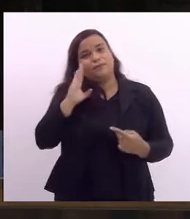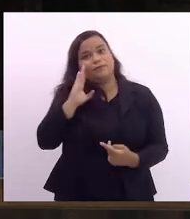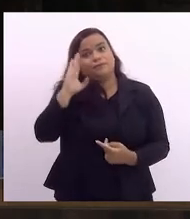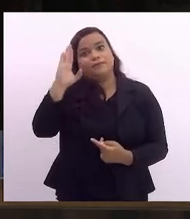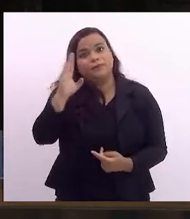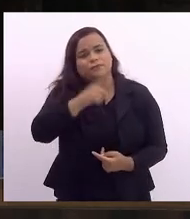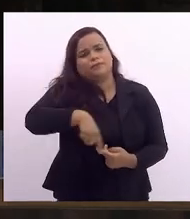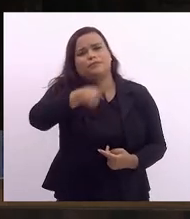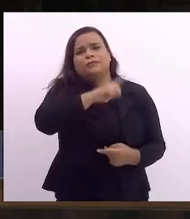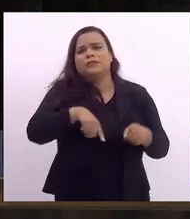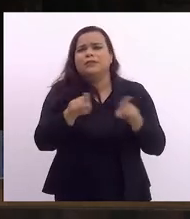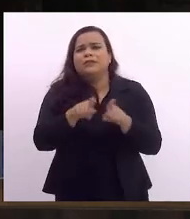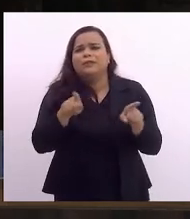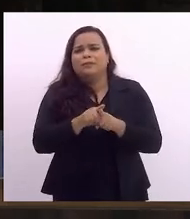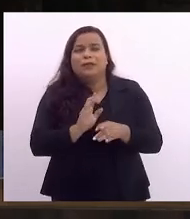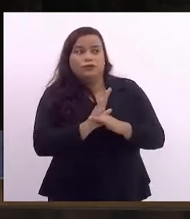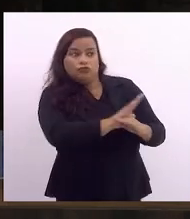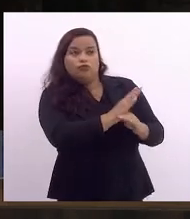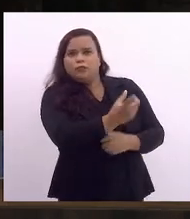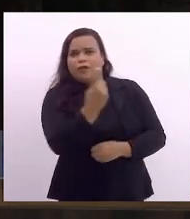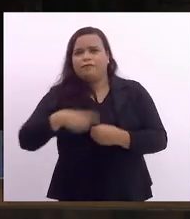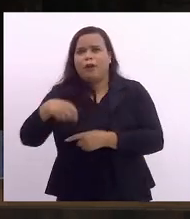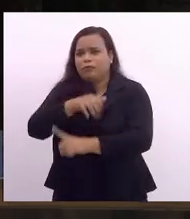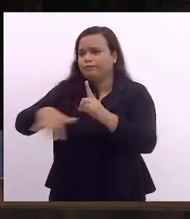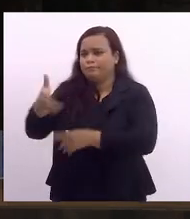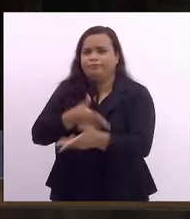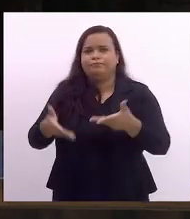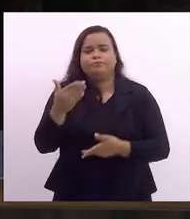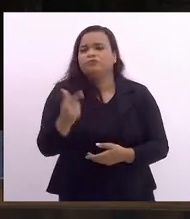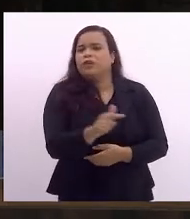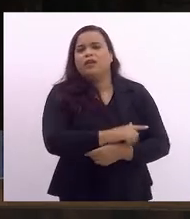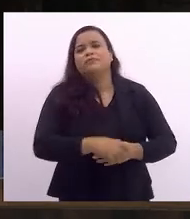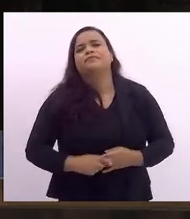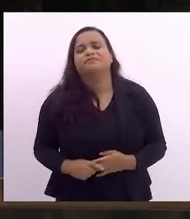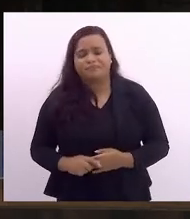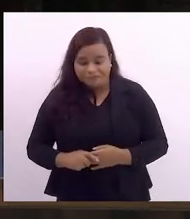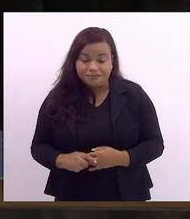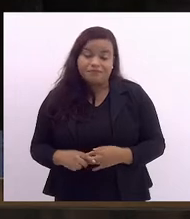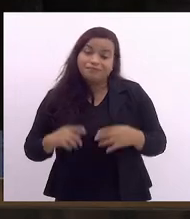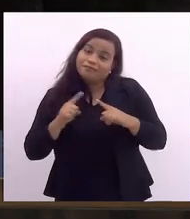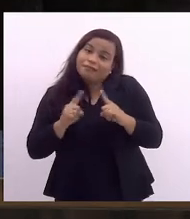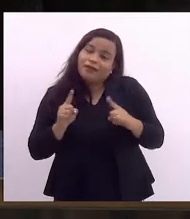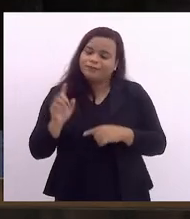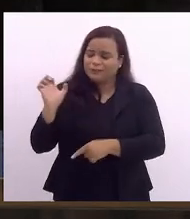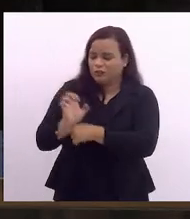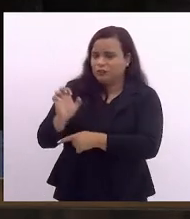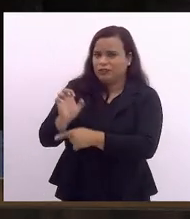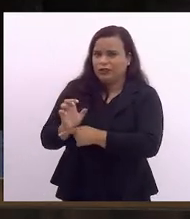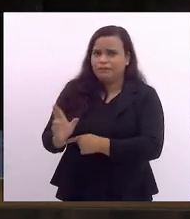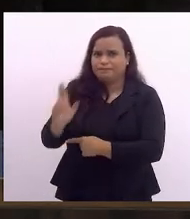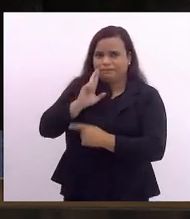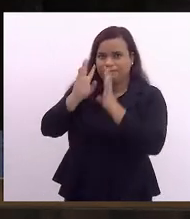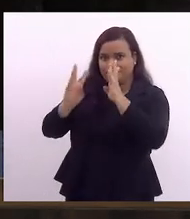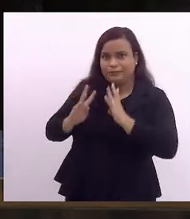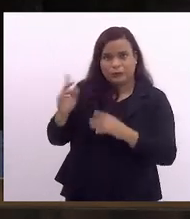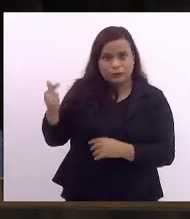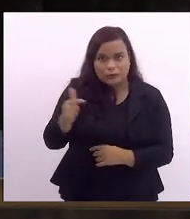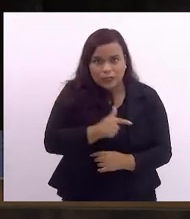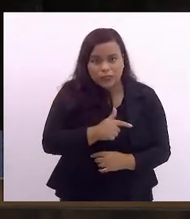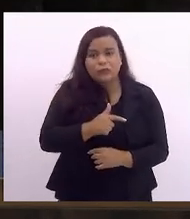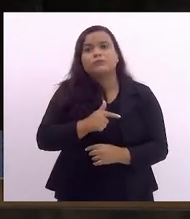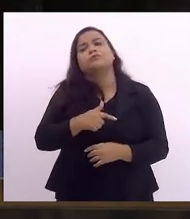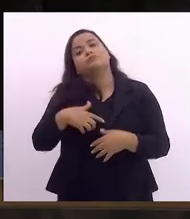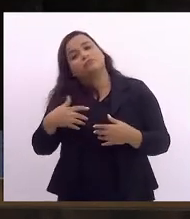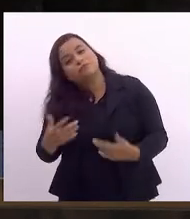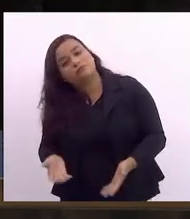ele não ressocializa. Mas, enquanto o Estado não nos traz respostas,